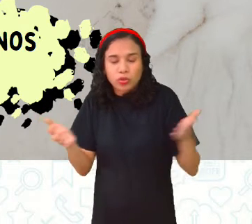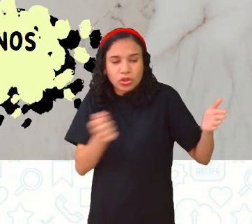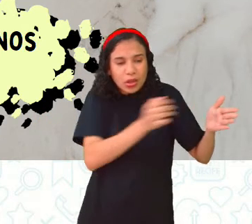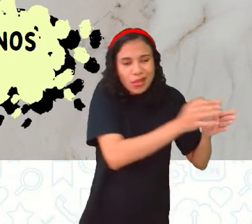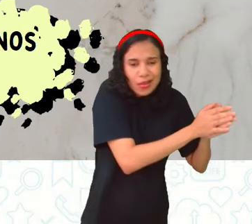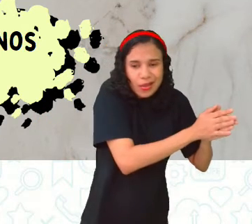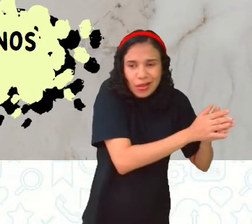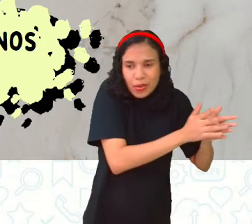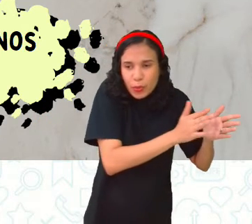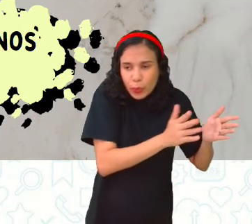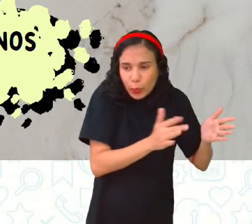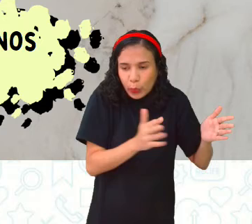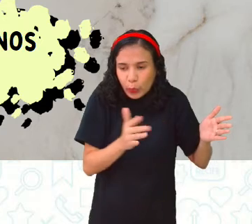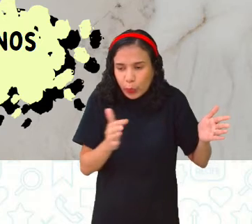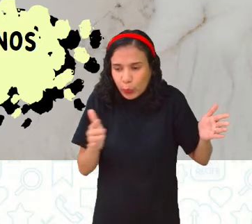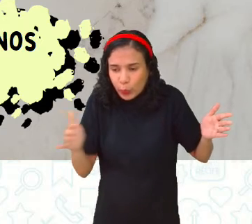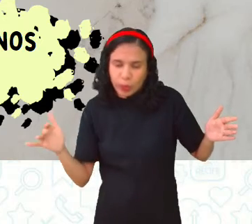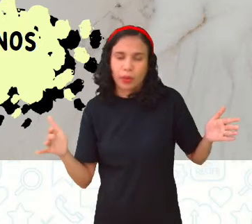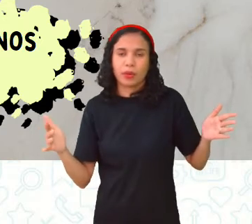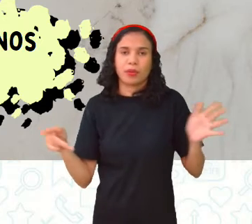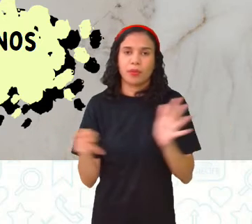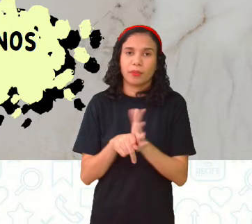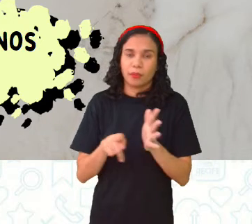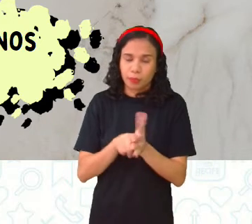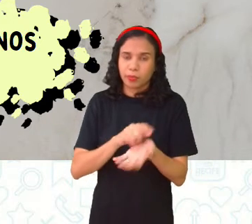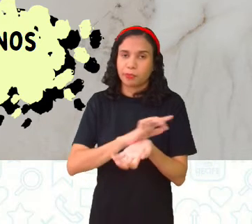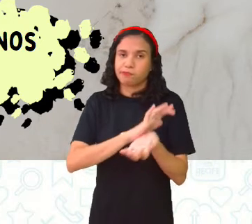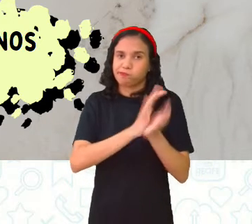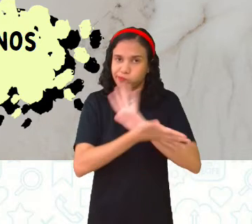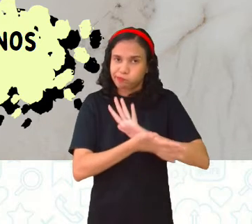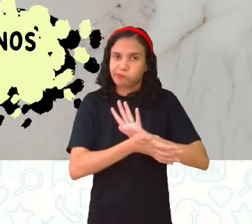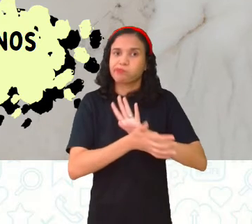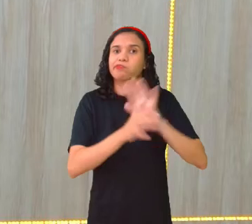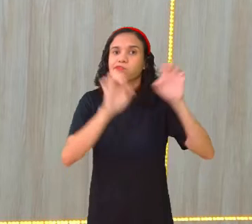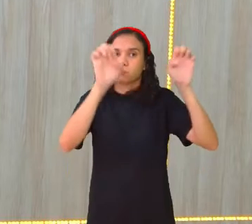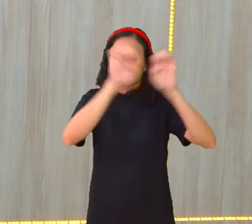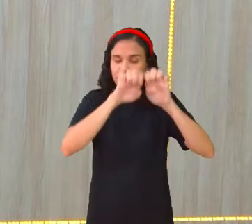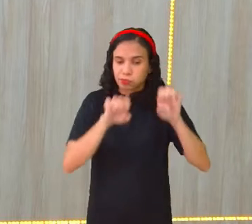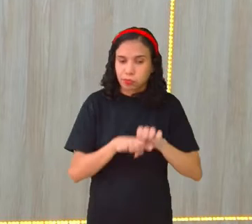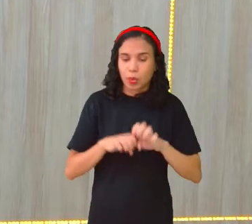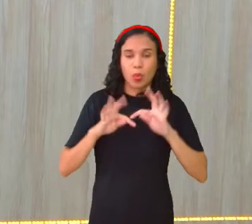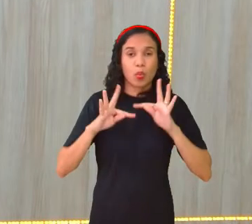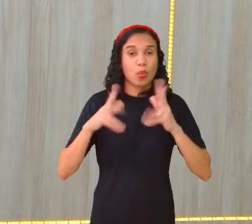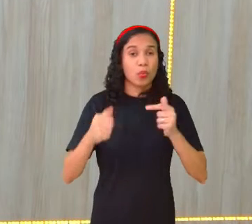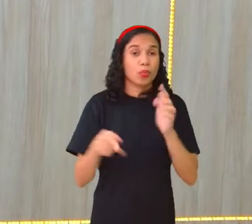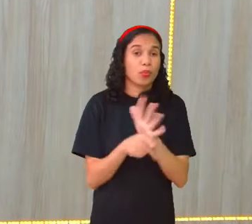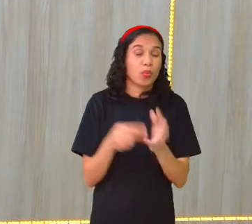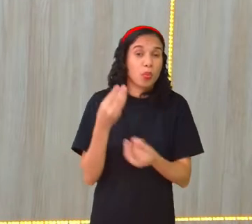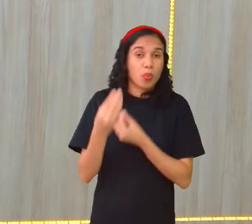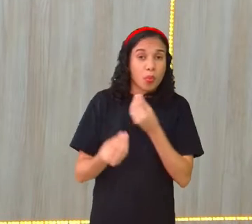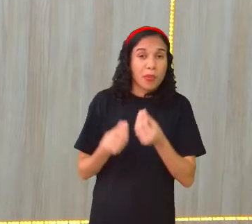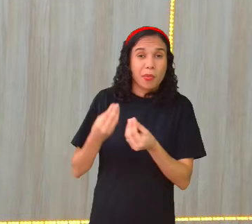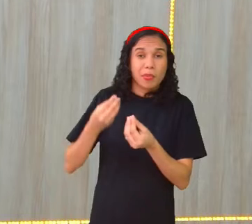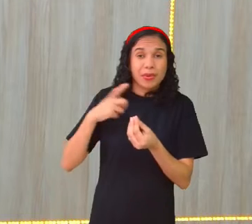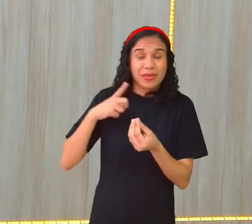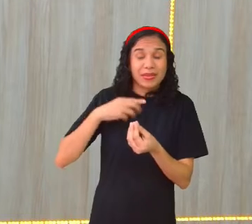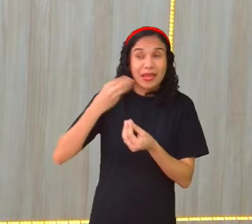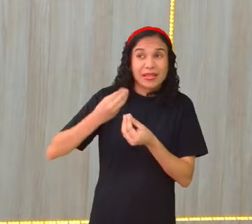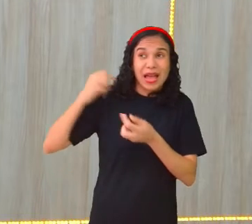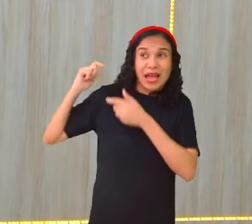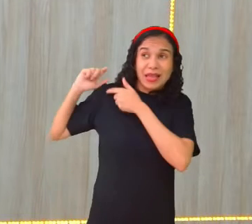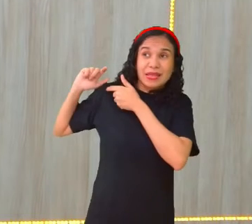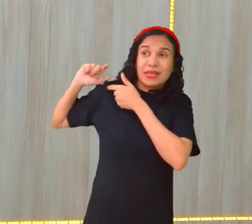gente fala do racismo estrutural, né? Tudo isso vem desse ranço, vamos dizer assim, né?